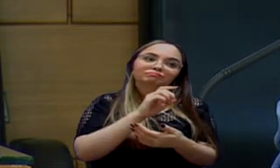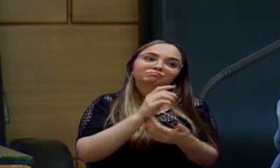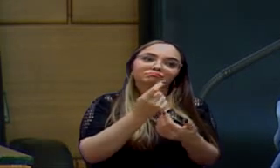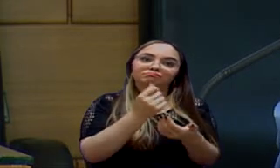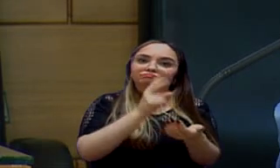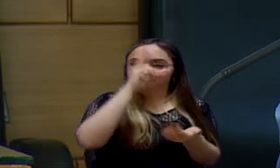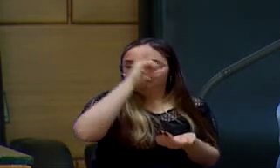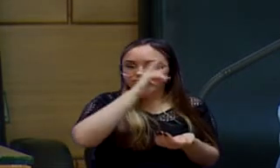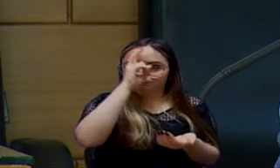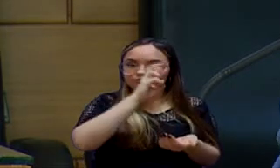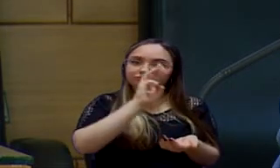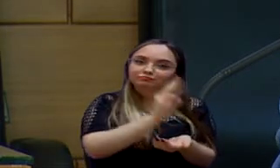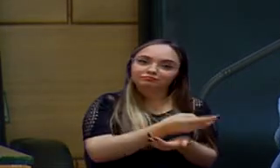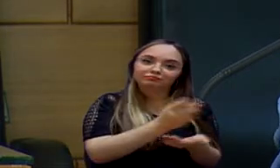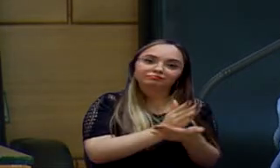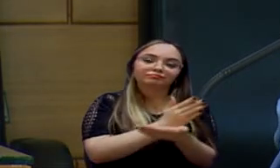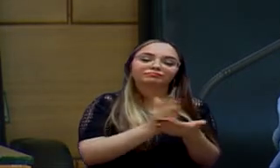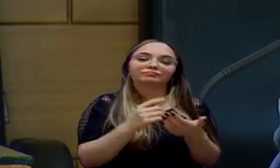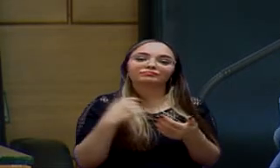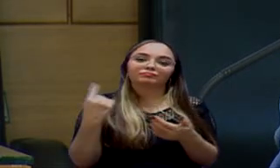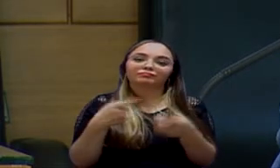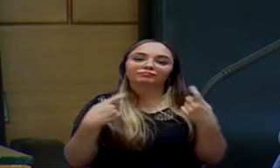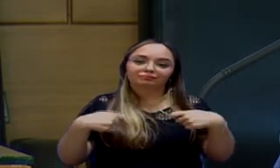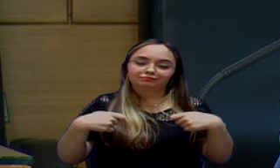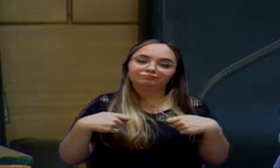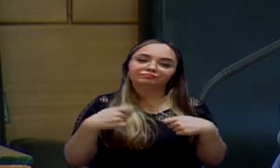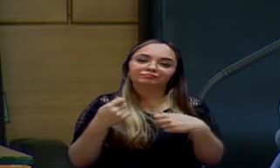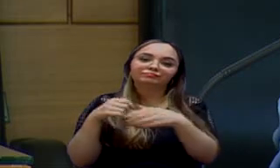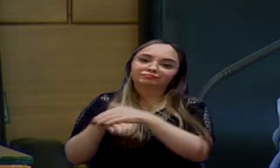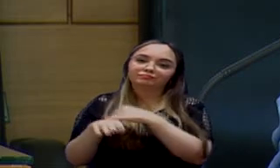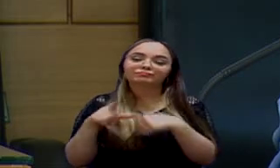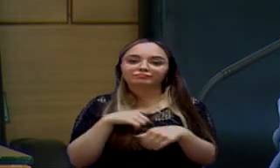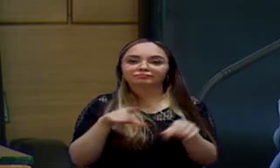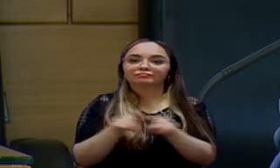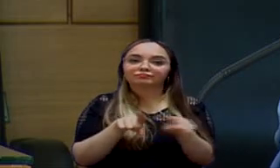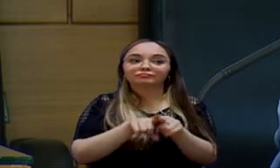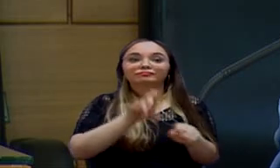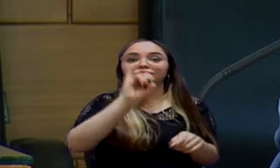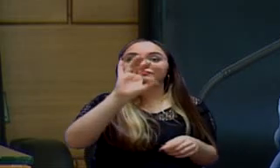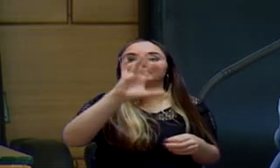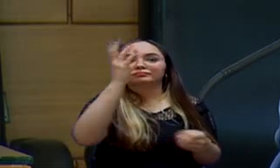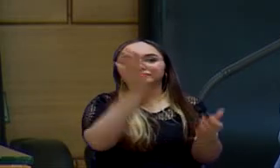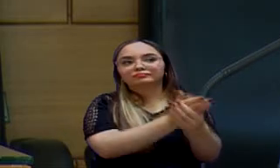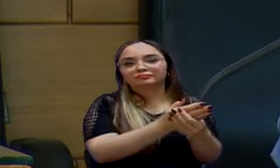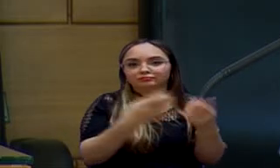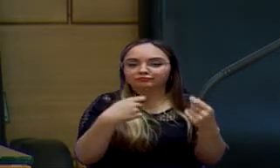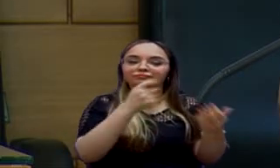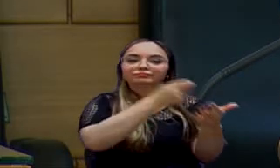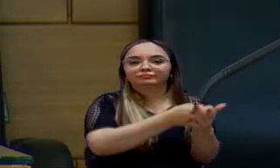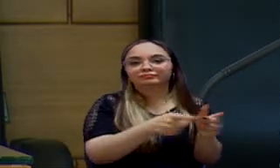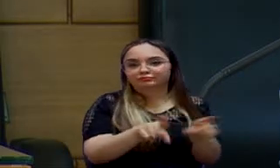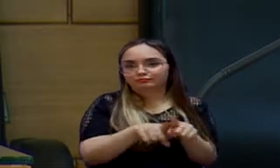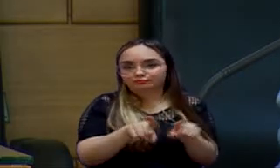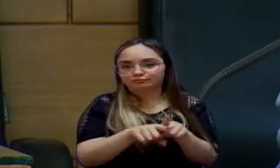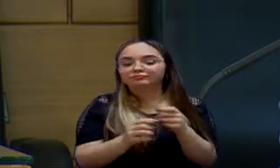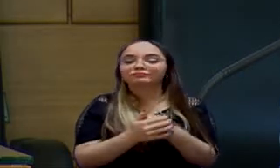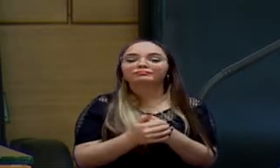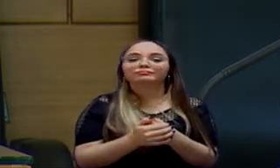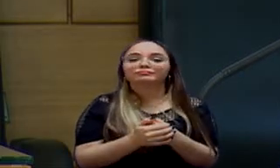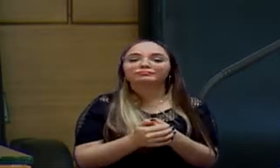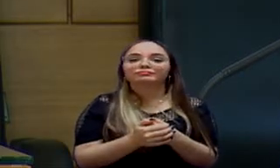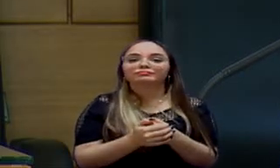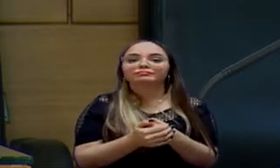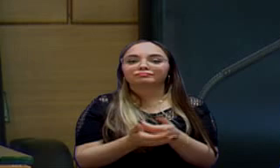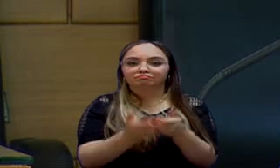milhões que nós temos que cumprir então nós precisamos ter o fundo de reserva também para cobrir essas essas despesas então a questão